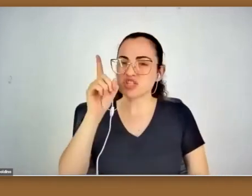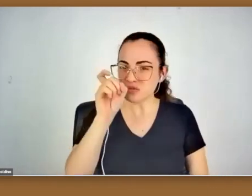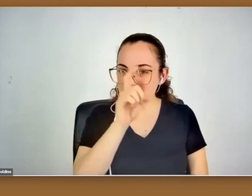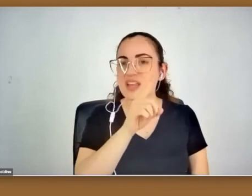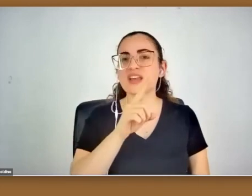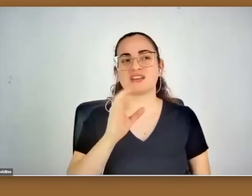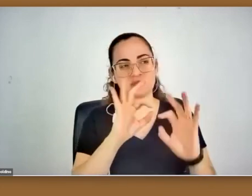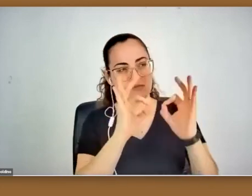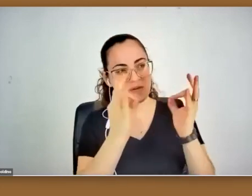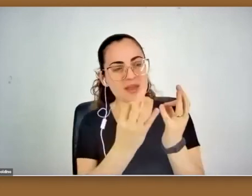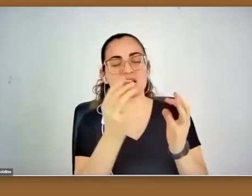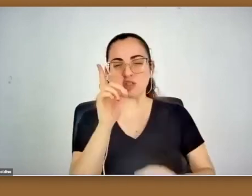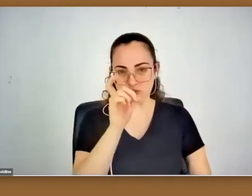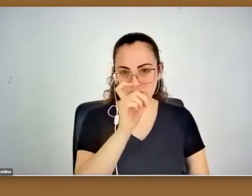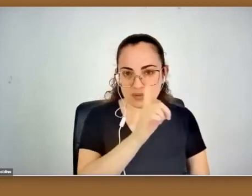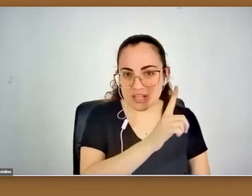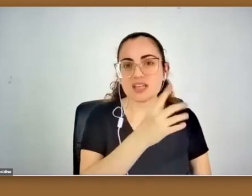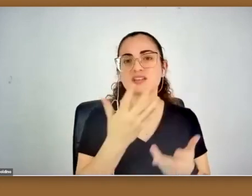muito difícil,